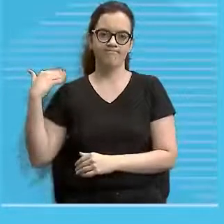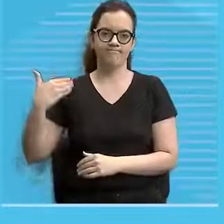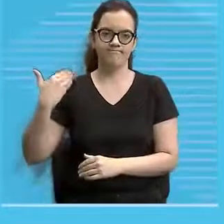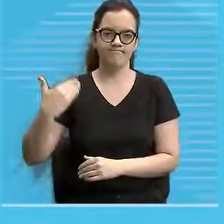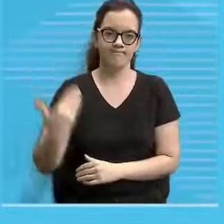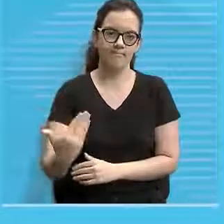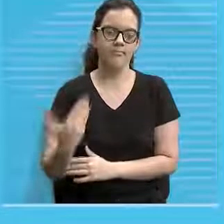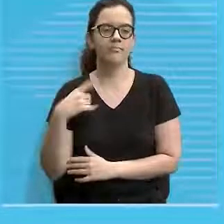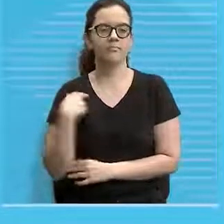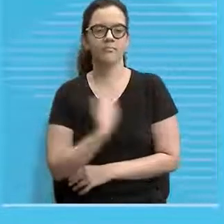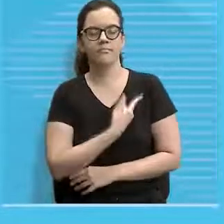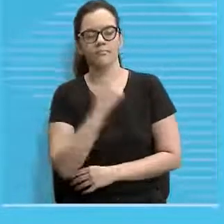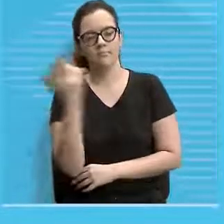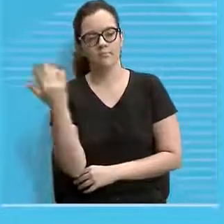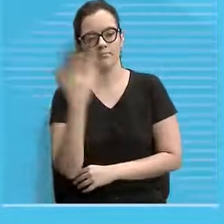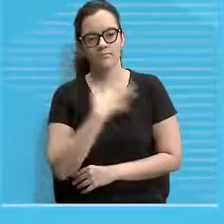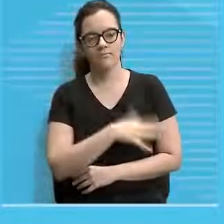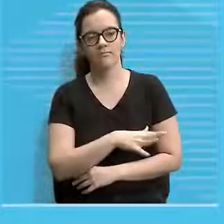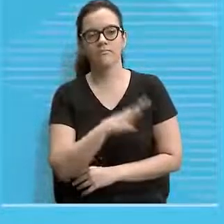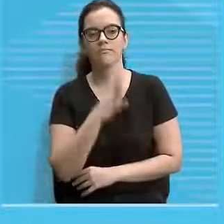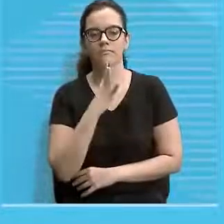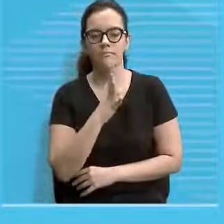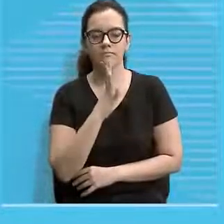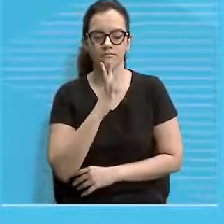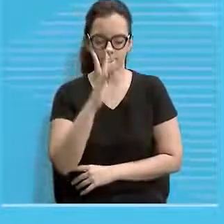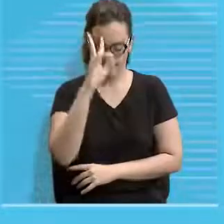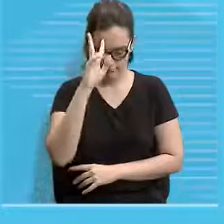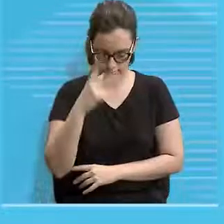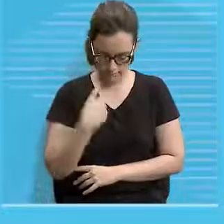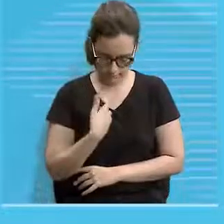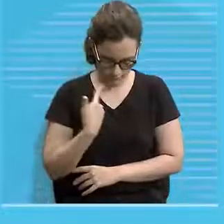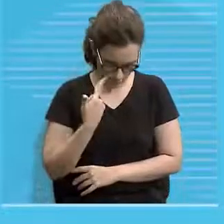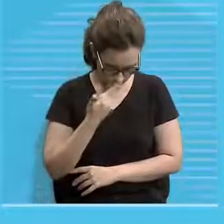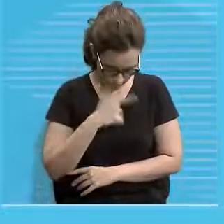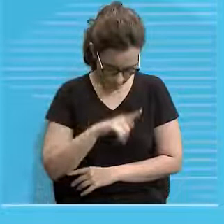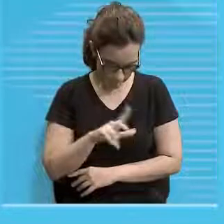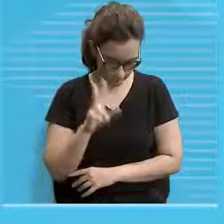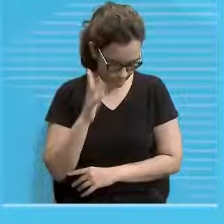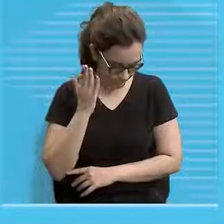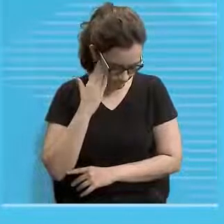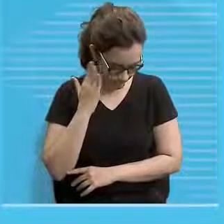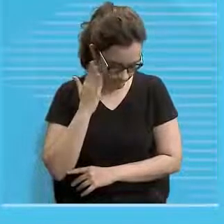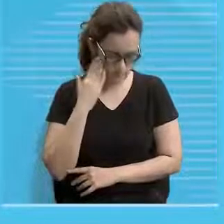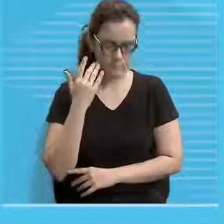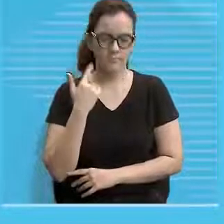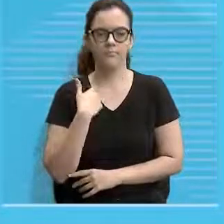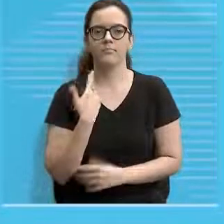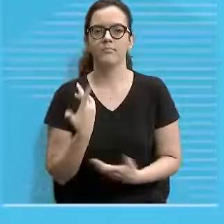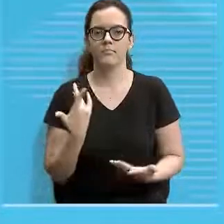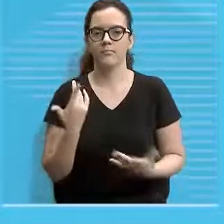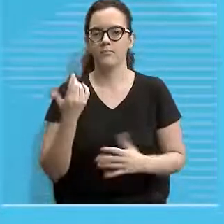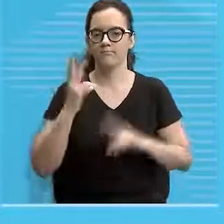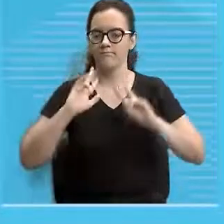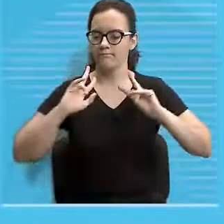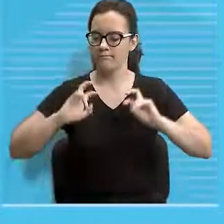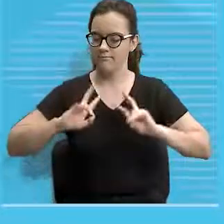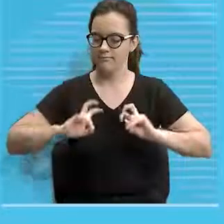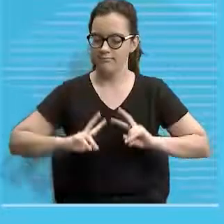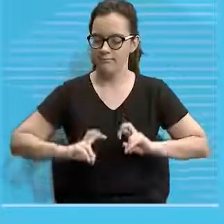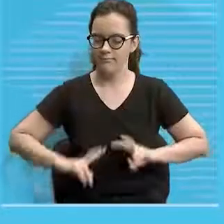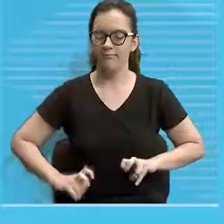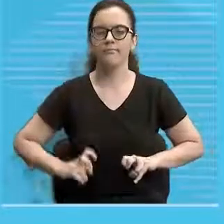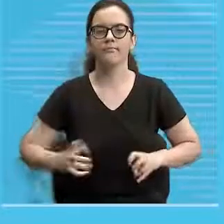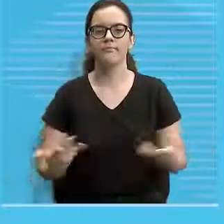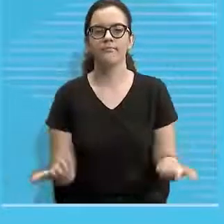se conhecendo, identificando ali o que é importante para a gente, assimilando a cultura que